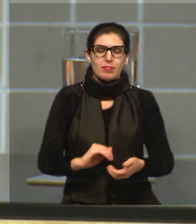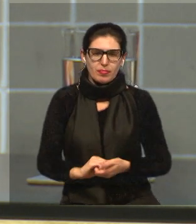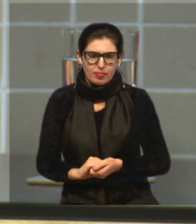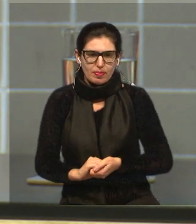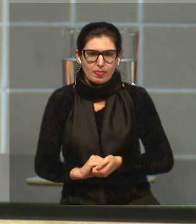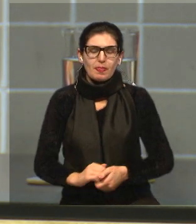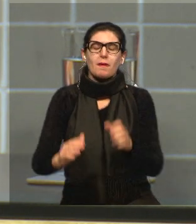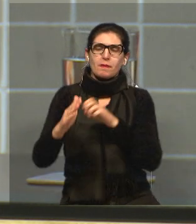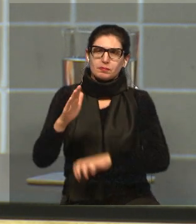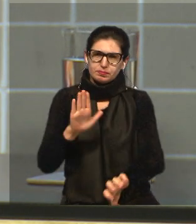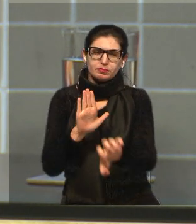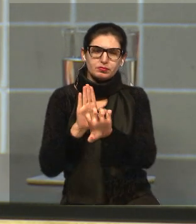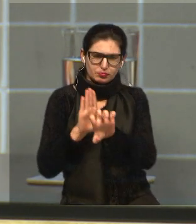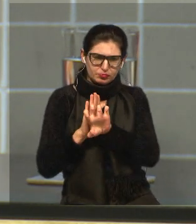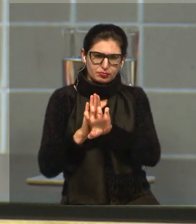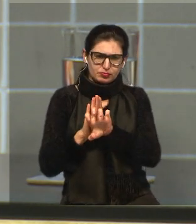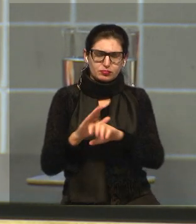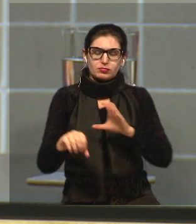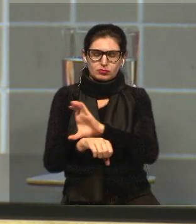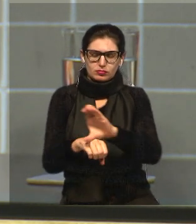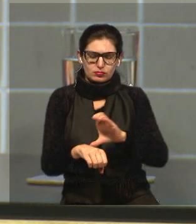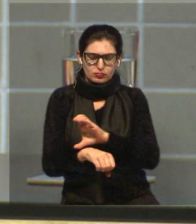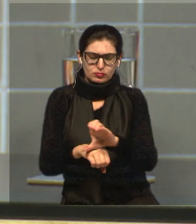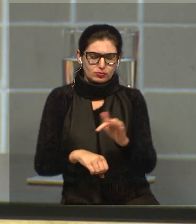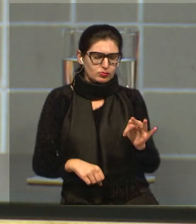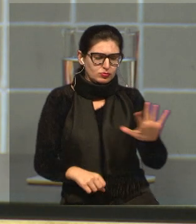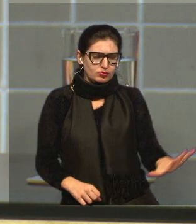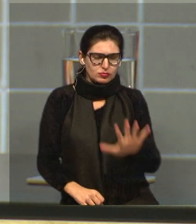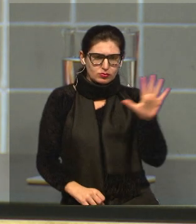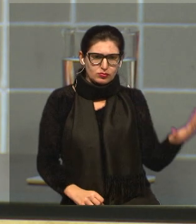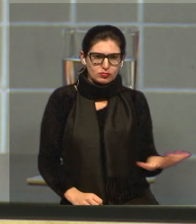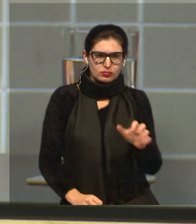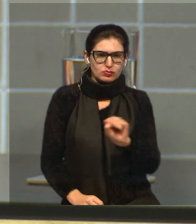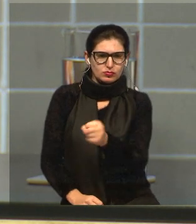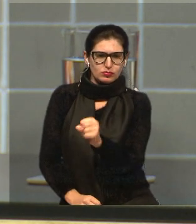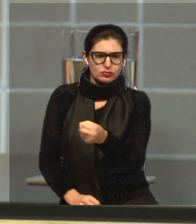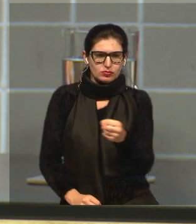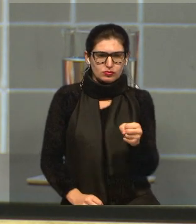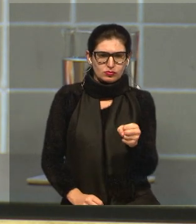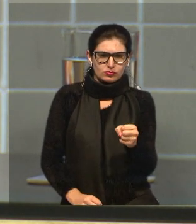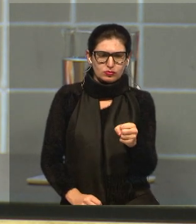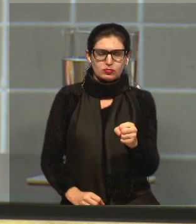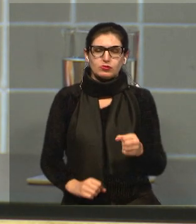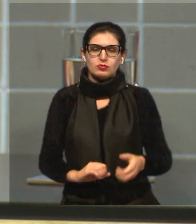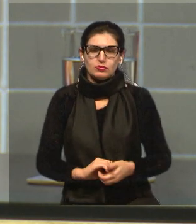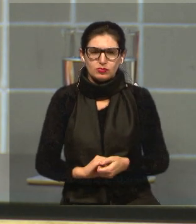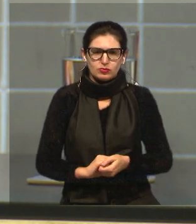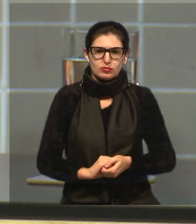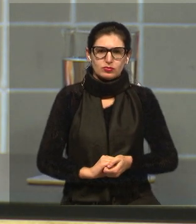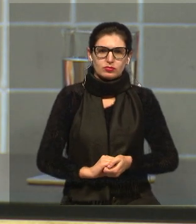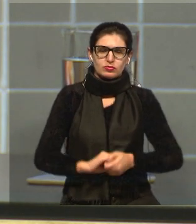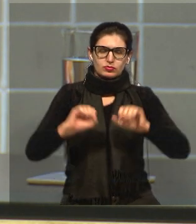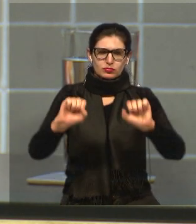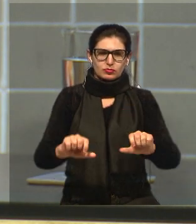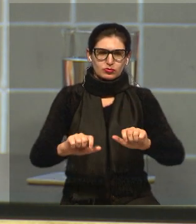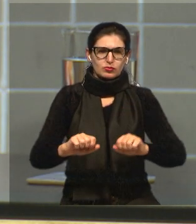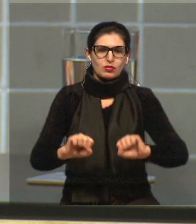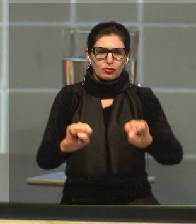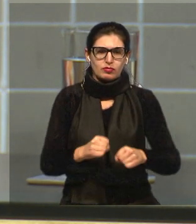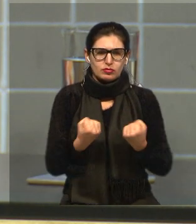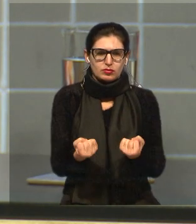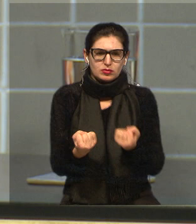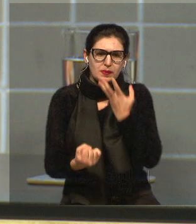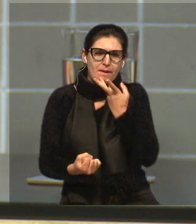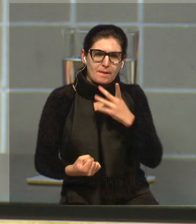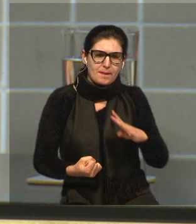é oriunda de nossa Constituição Federal de 88, que introduziu a defesa da criança e do adolescente em